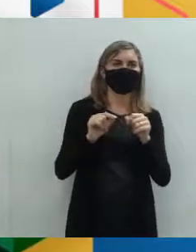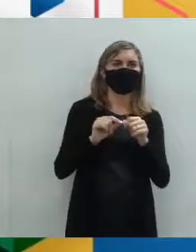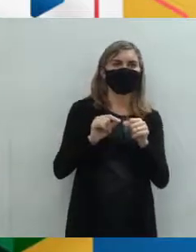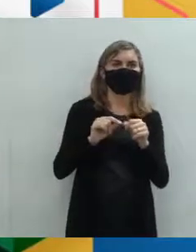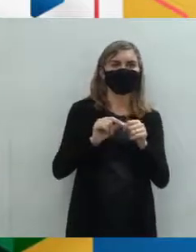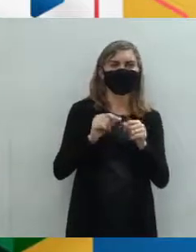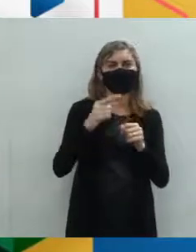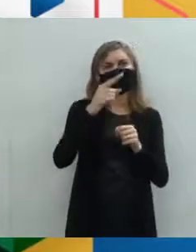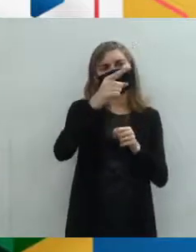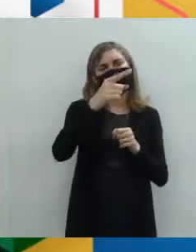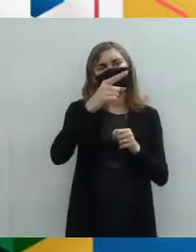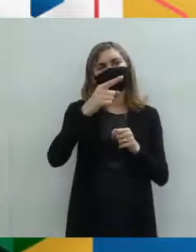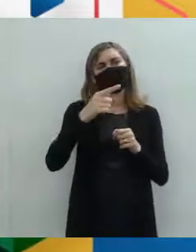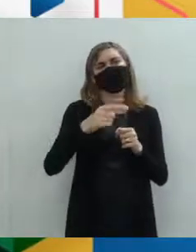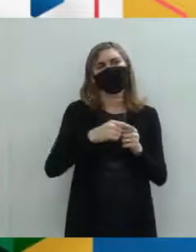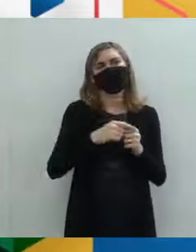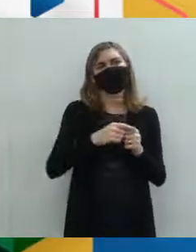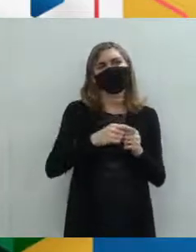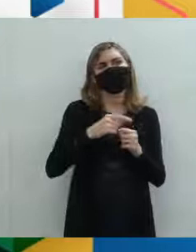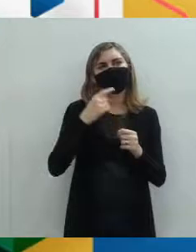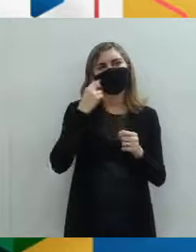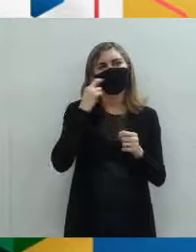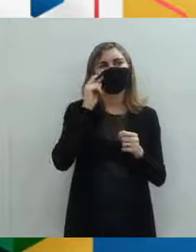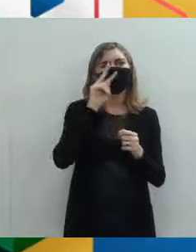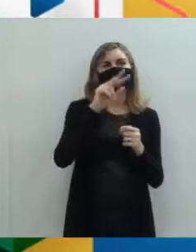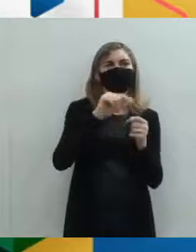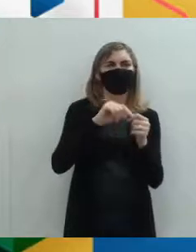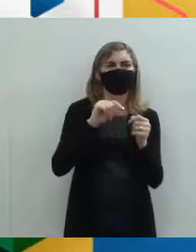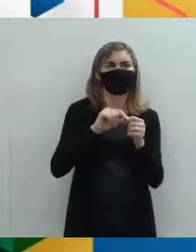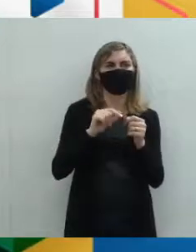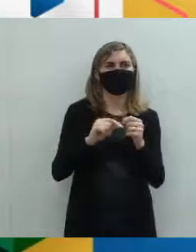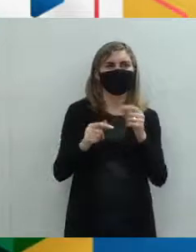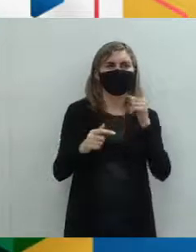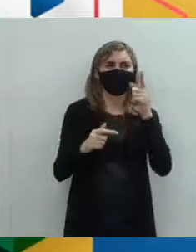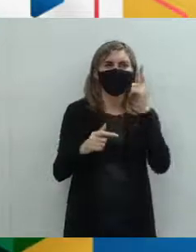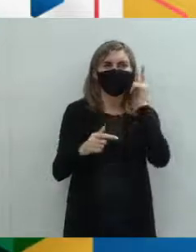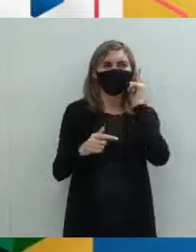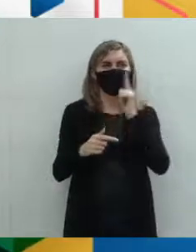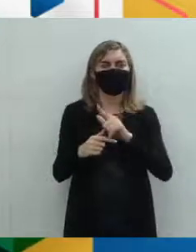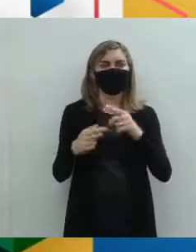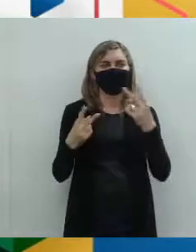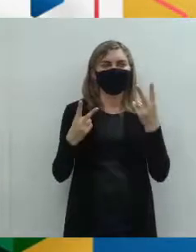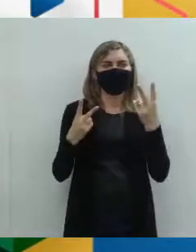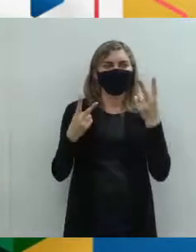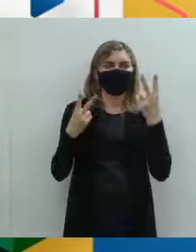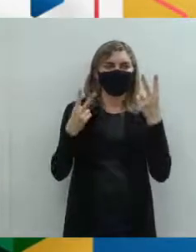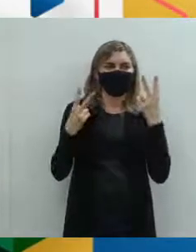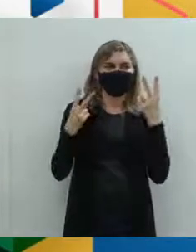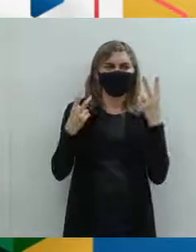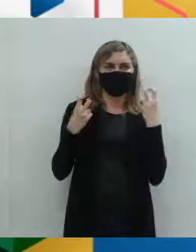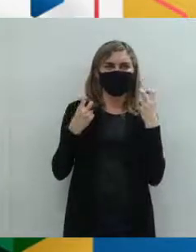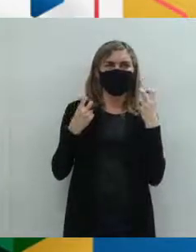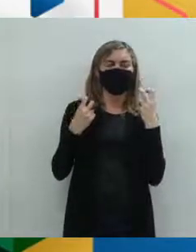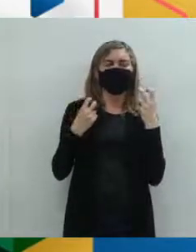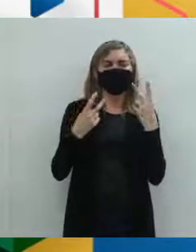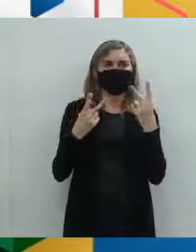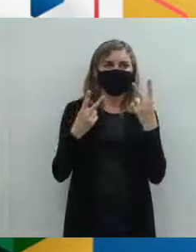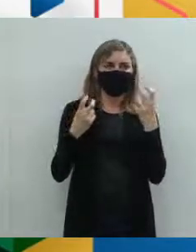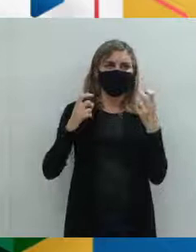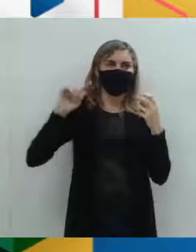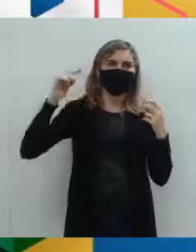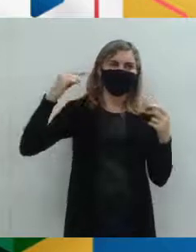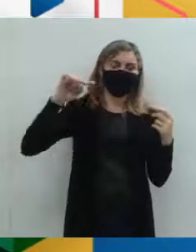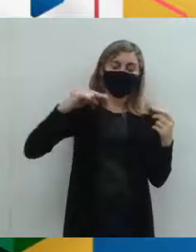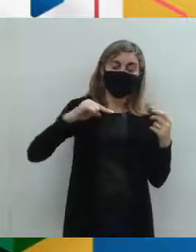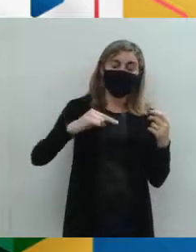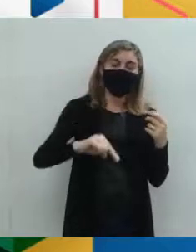da angulação, né, que ele vai fazer, a gente consegue perceber a profundidade